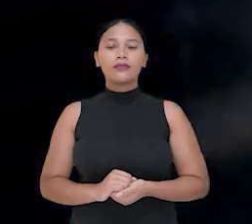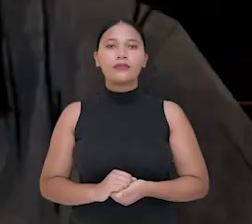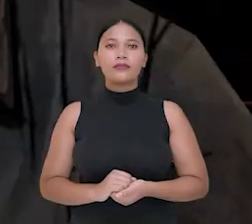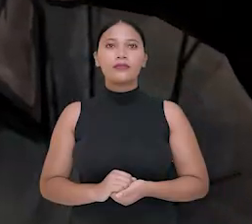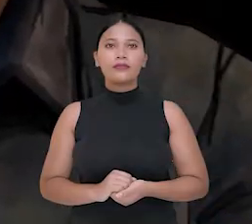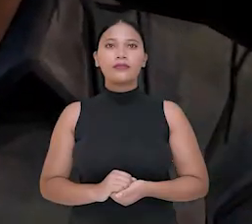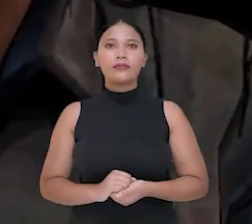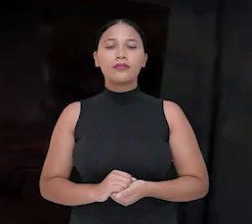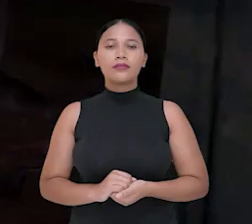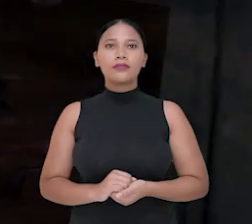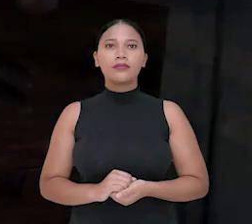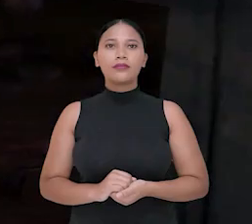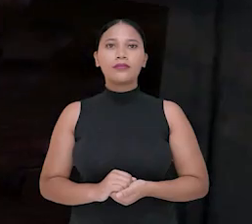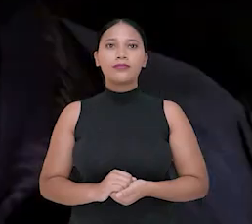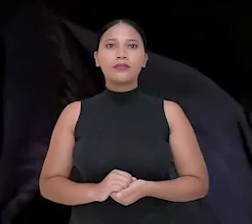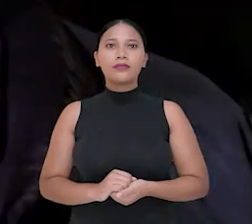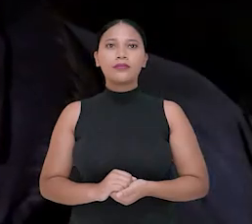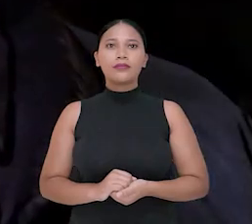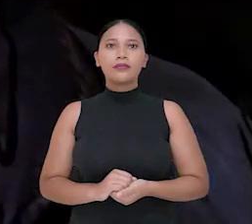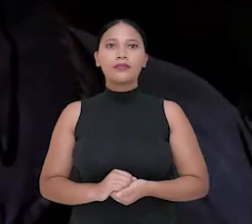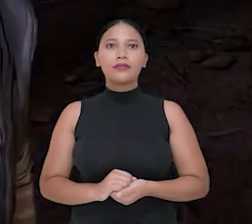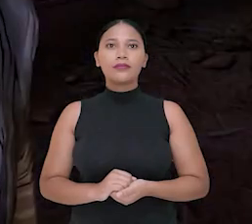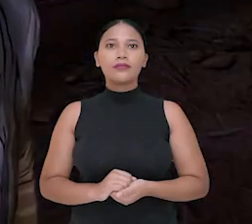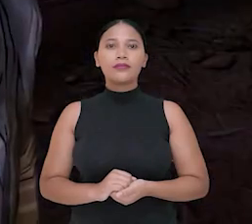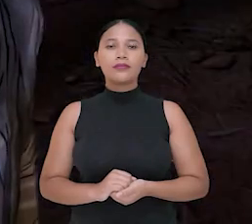I know who you are, and I know you're a killer.